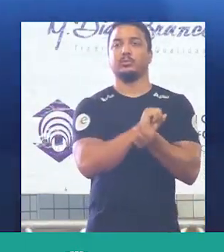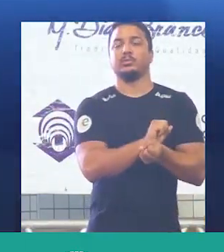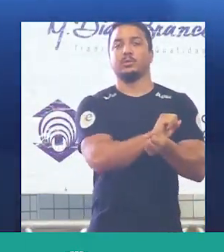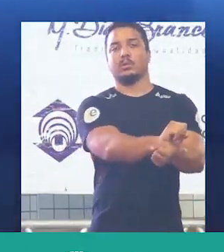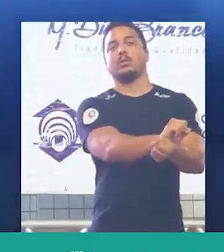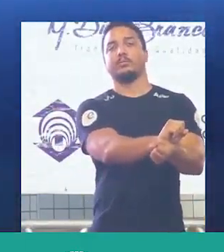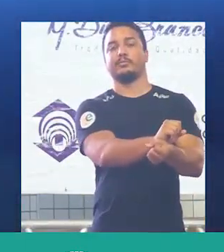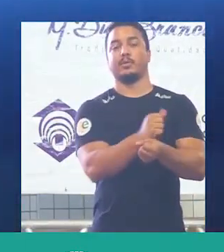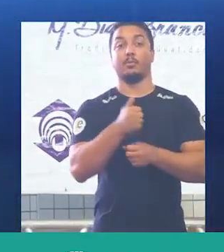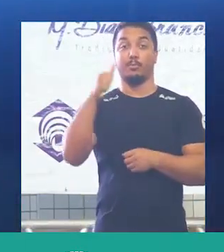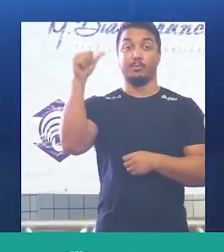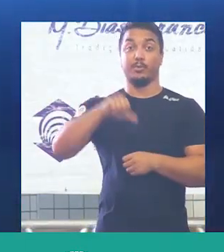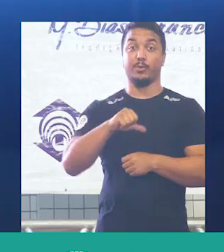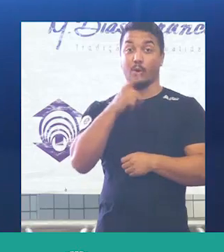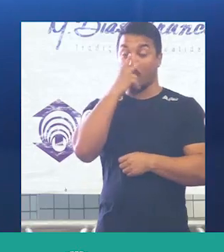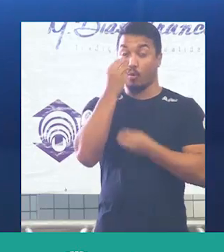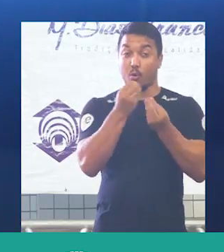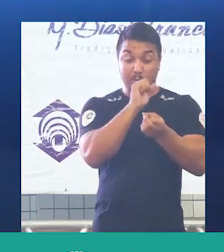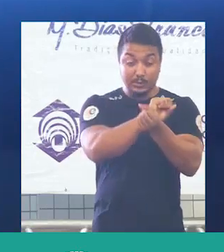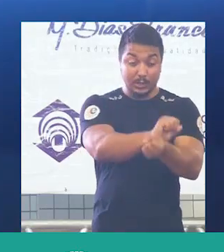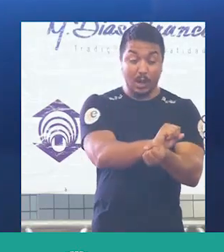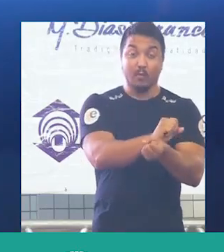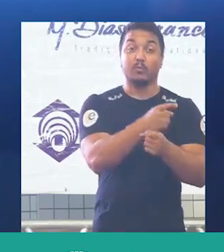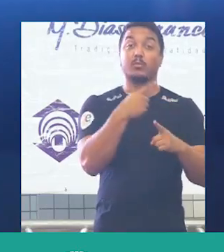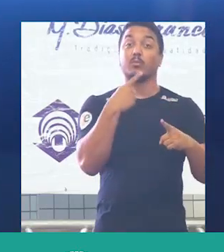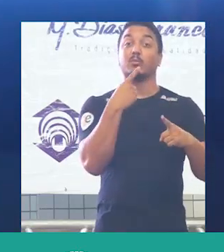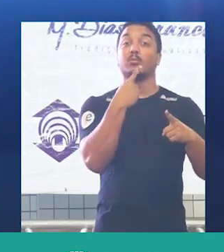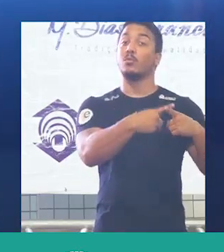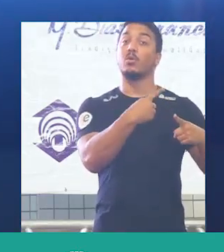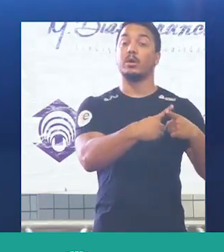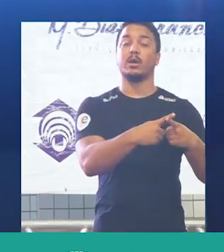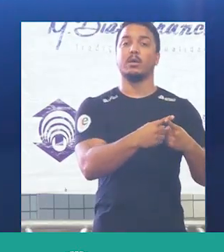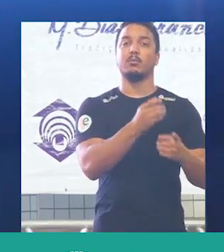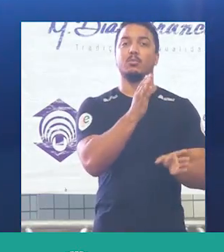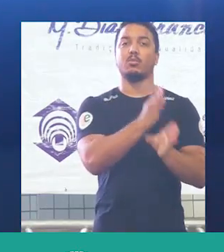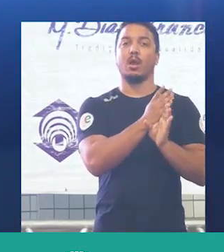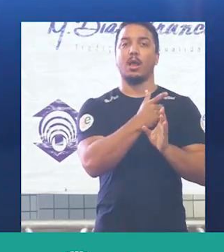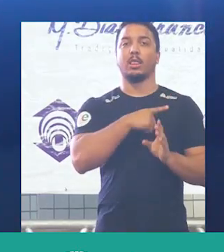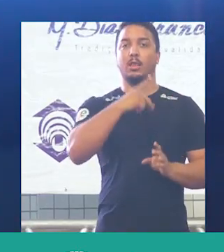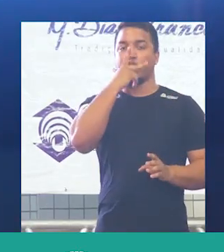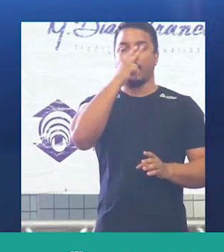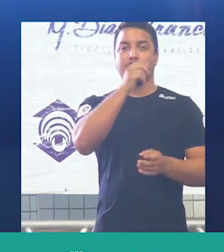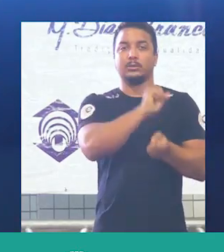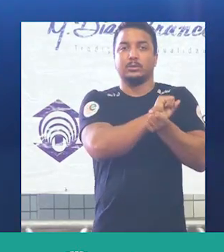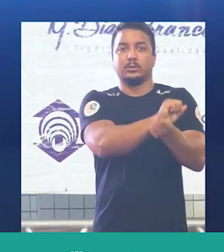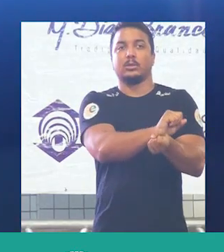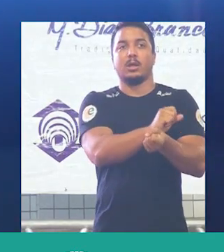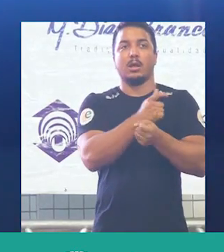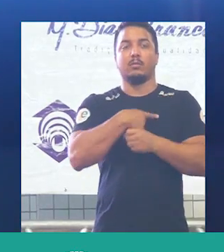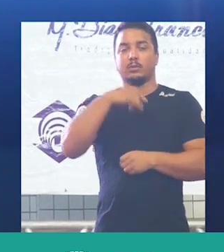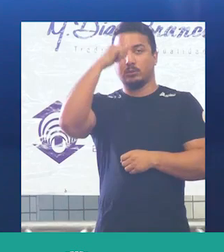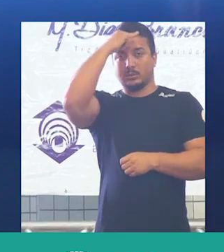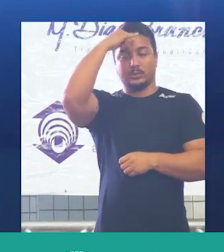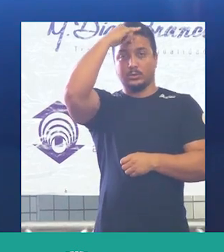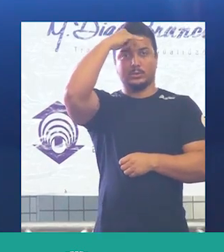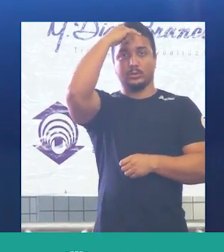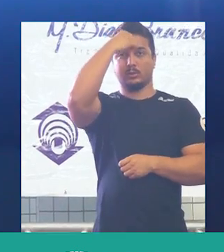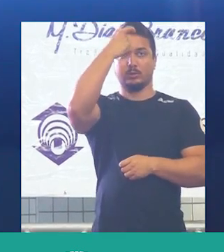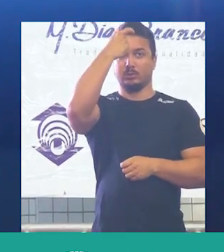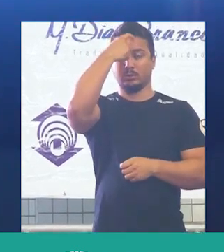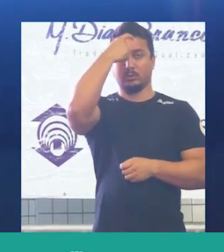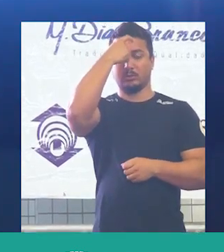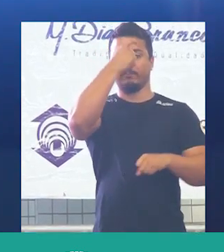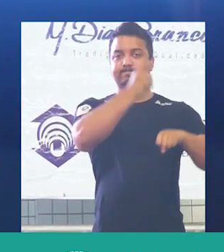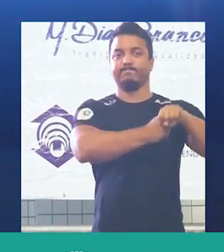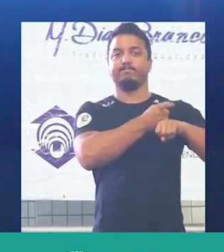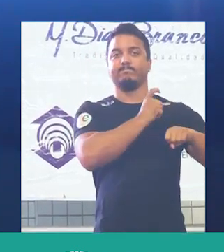O pior é que nós somos o pior tipo de escravo que existe. Nós somos escravos da nossa própria ignorância. A